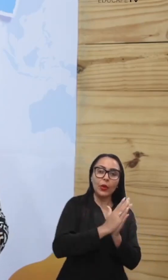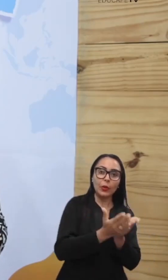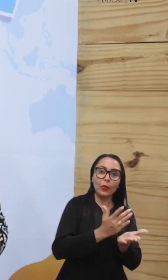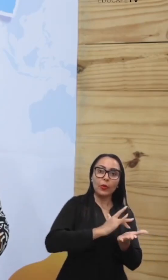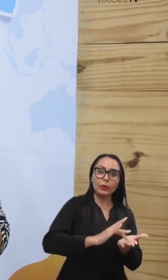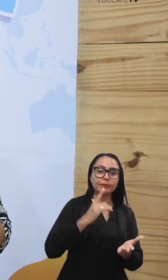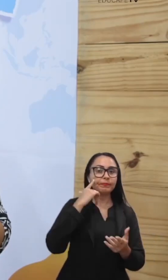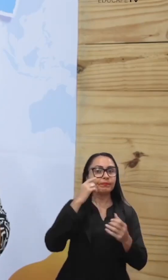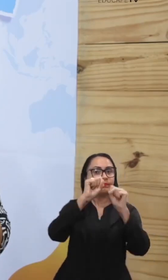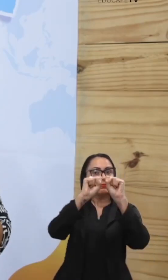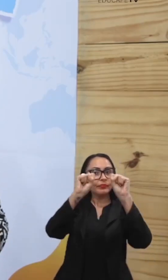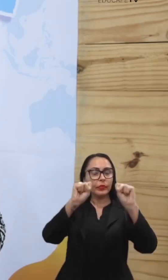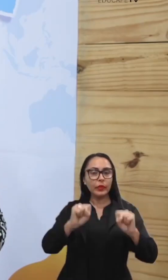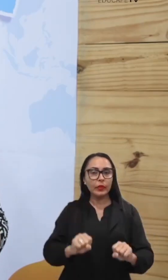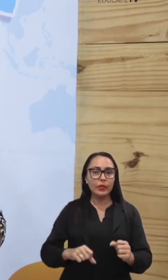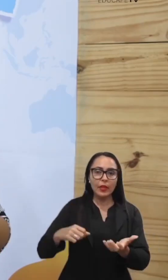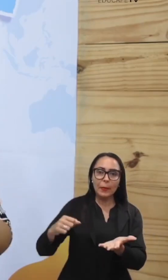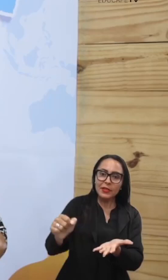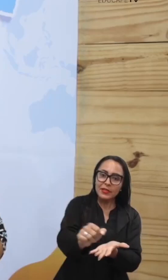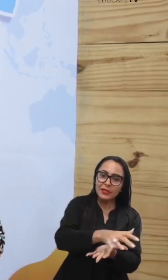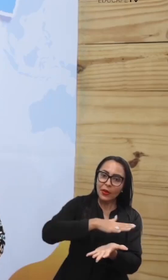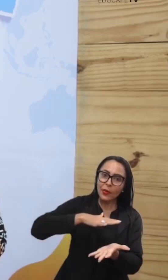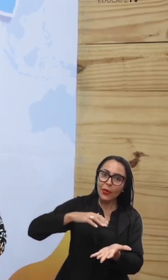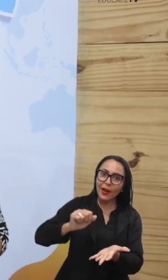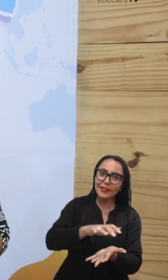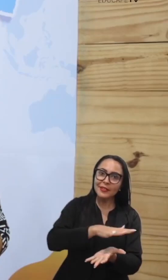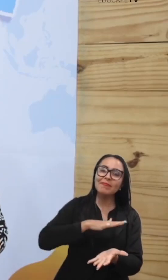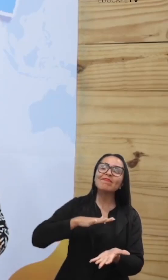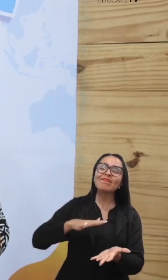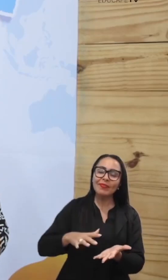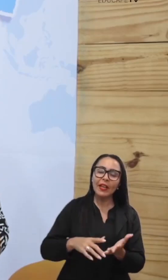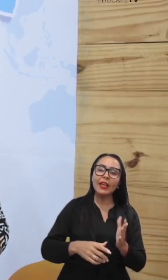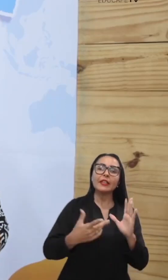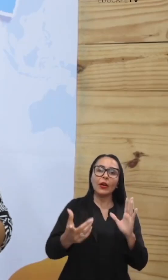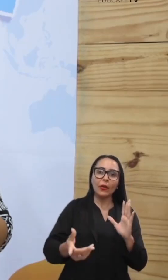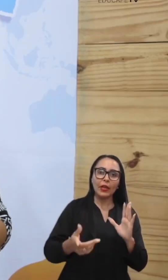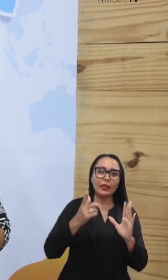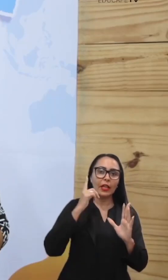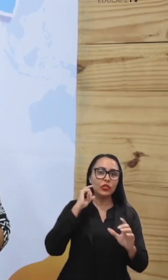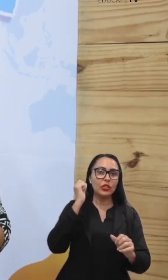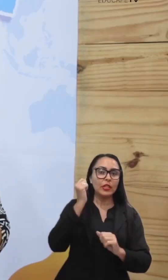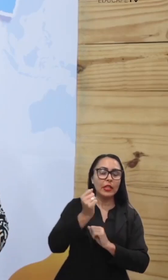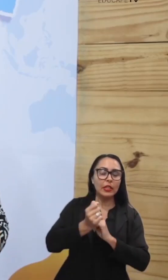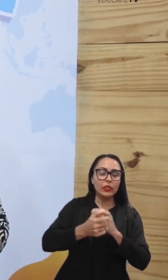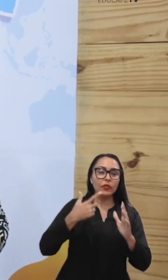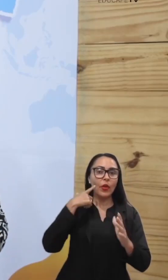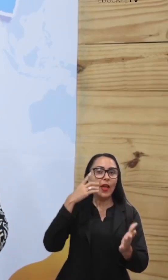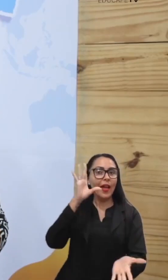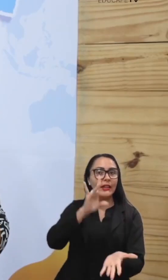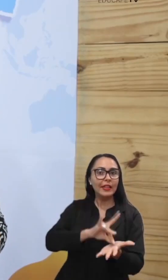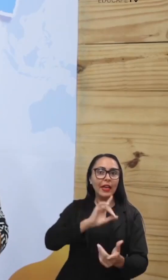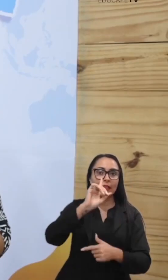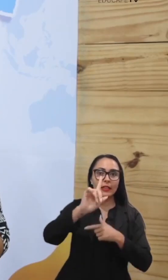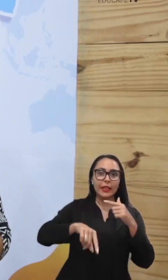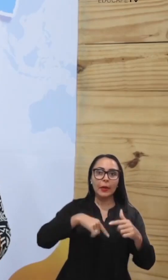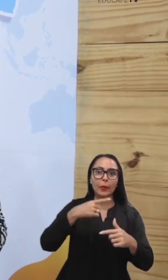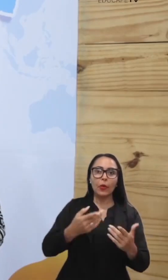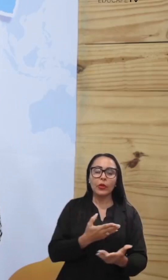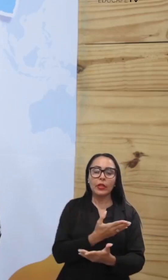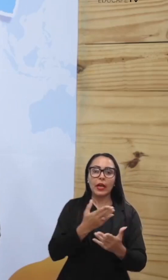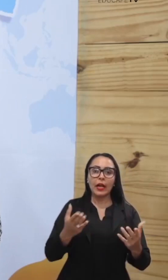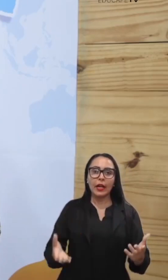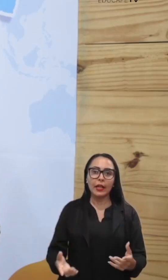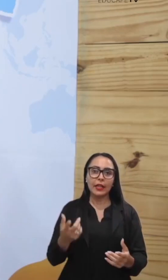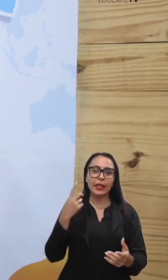do sistema Signwriting, ou no bom português, escrita de sinais, tornou-se realidade após a dançarina e